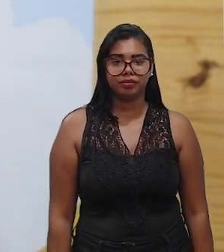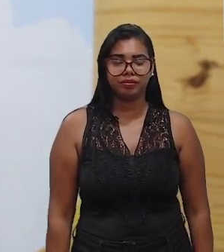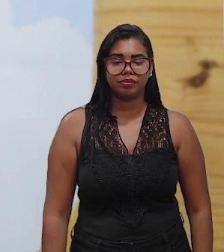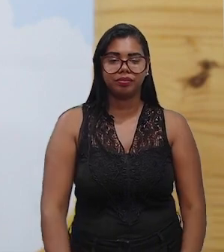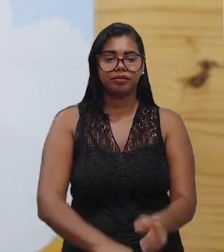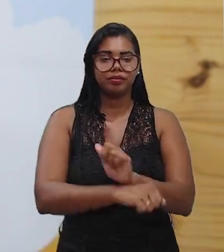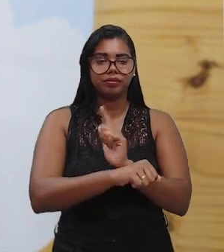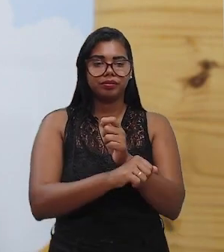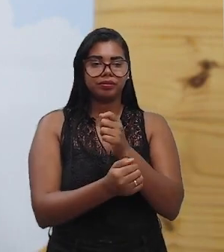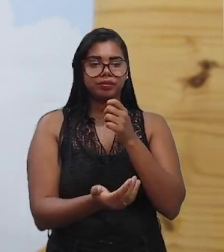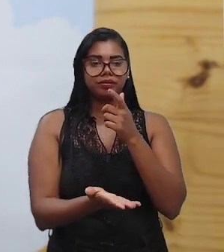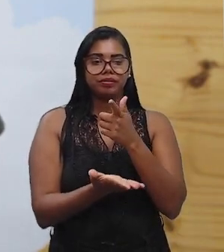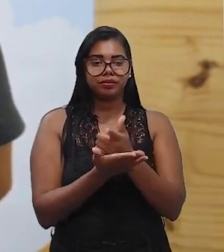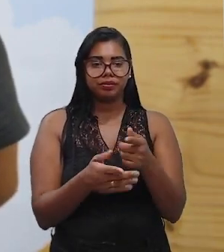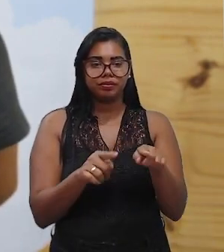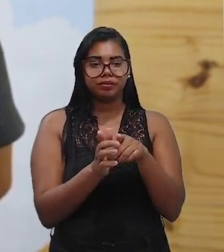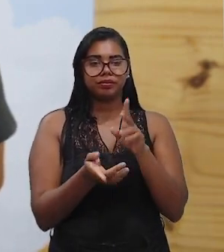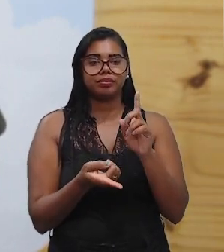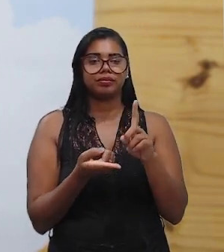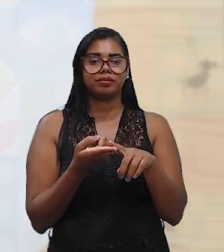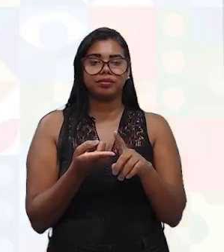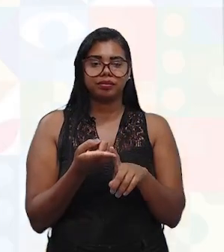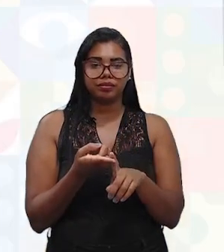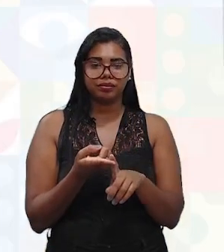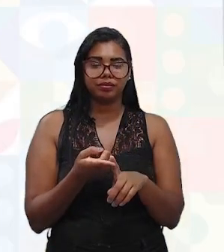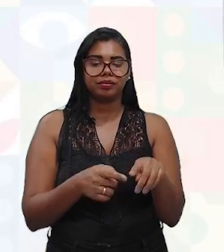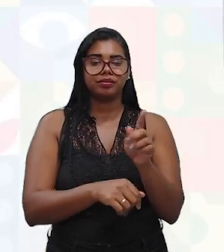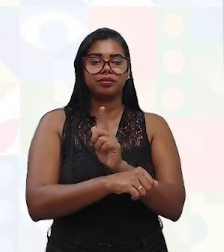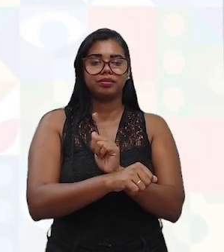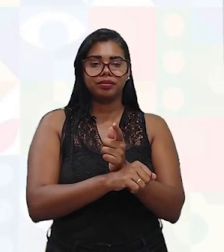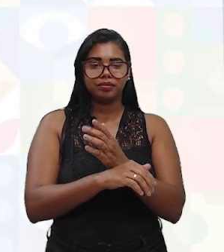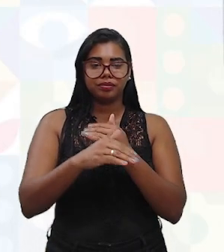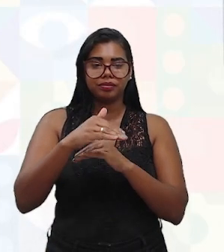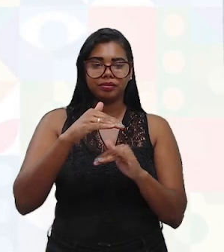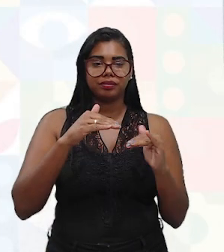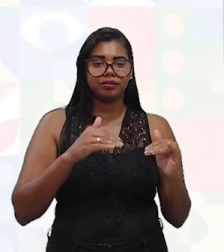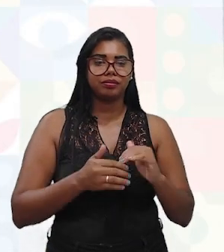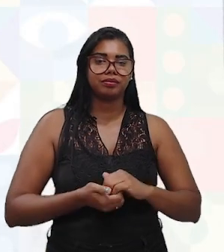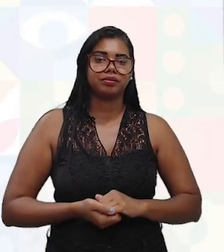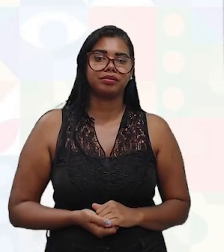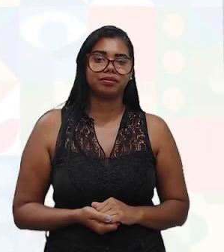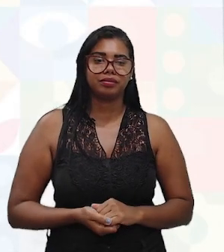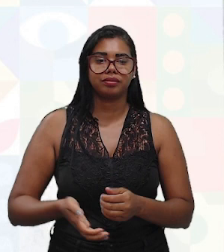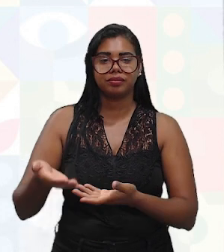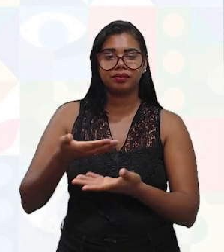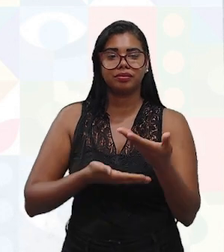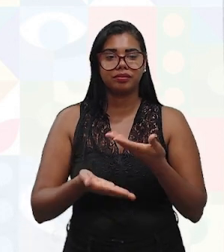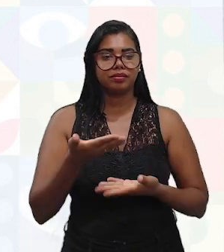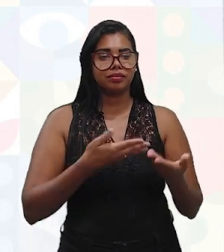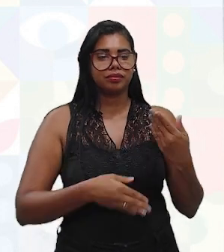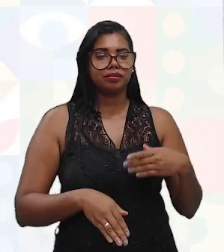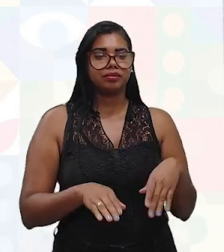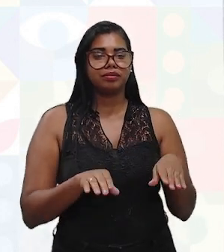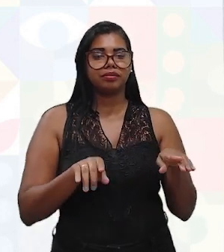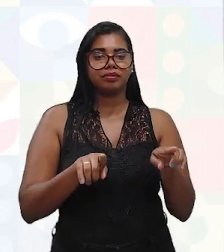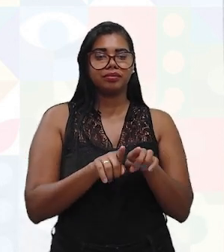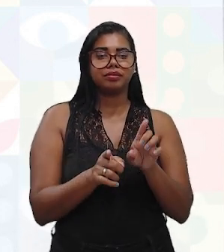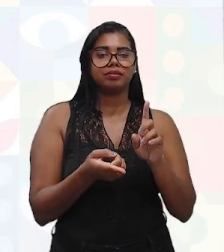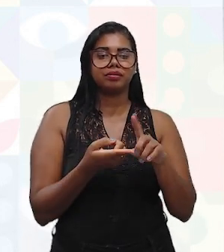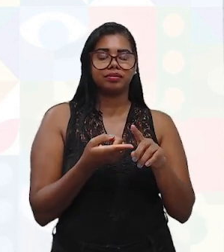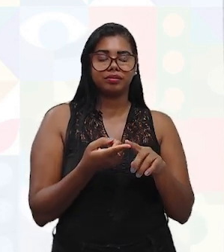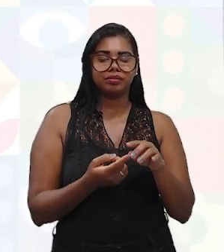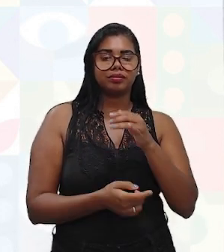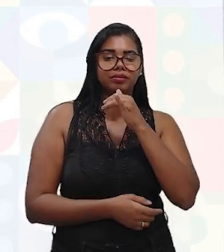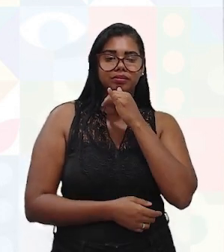Gestão de compras e a inter-relação com a gestão de estoques. A interação entre a gestão de compras e a gestão de